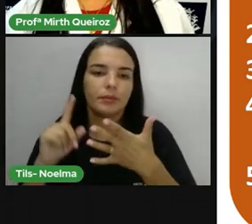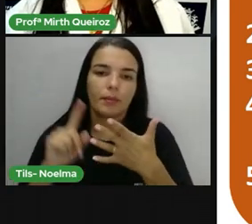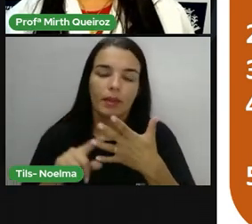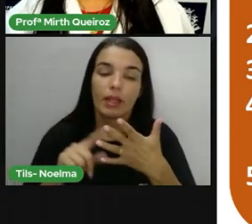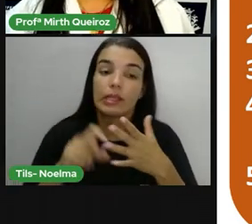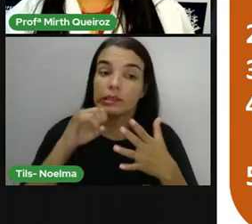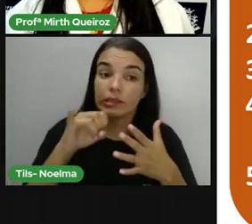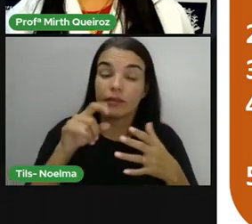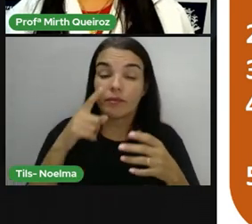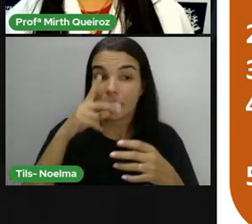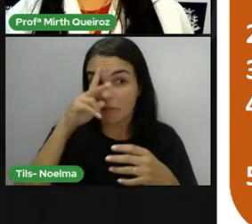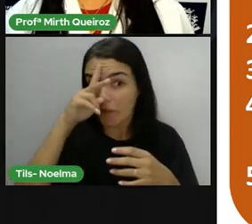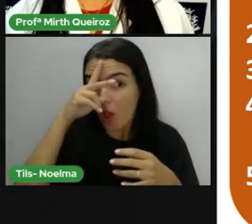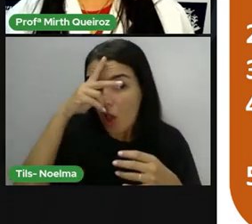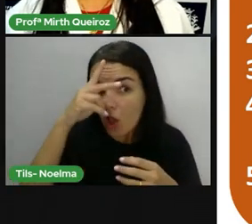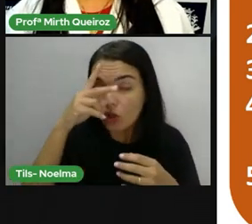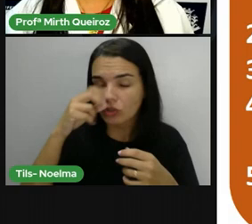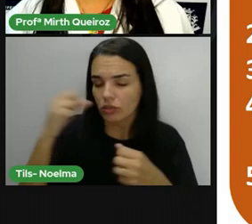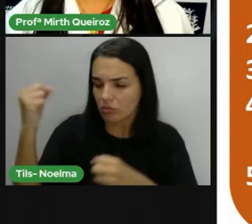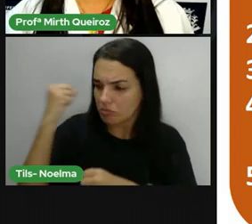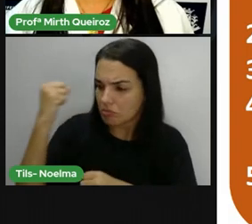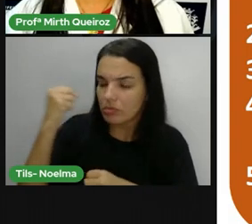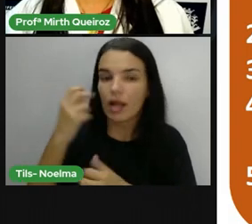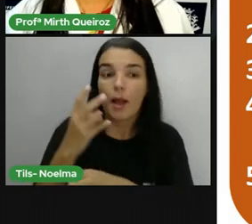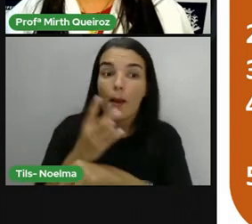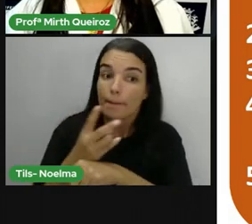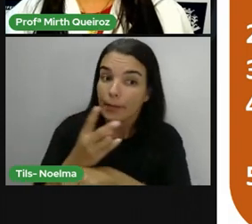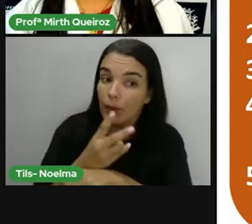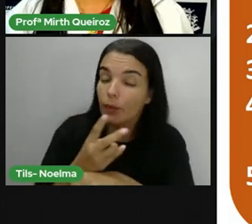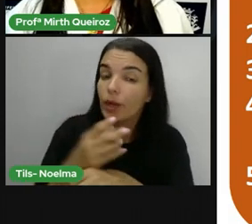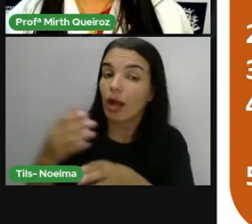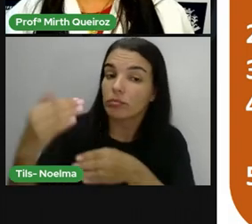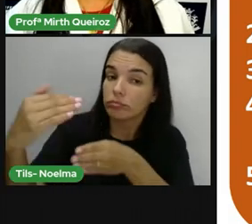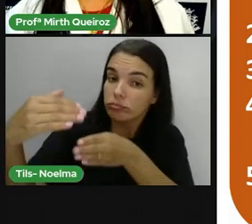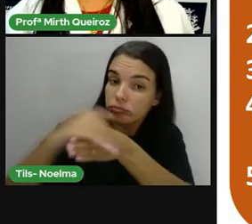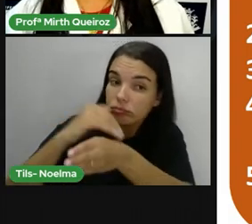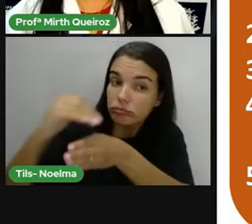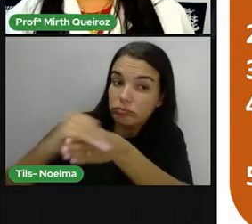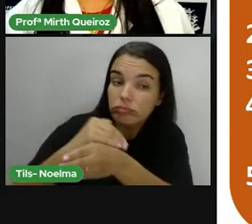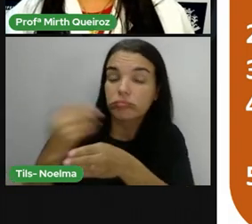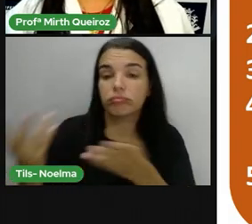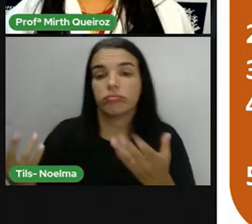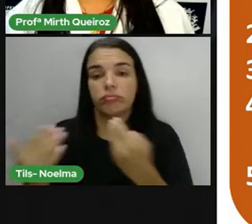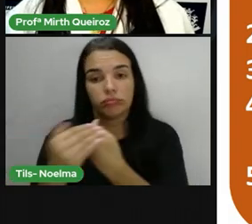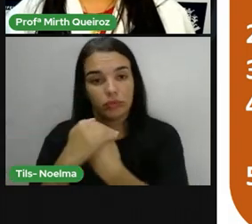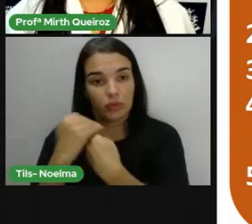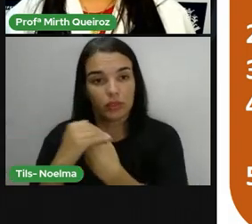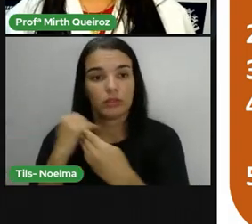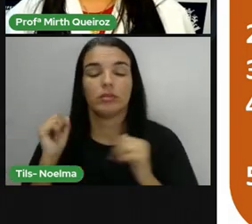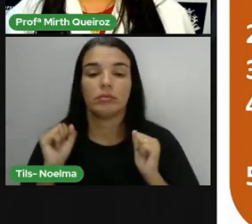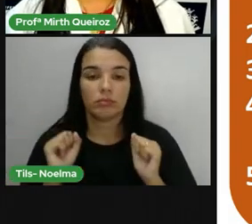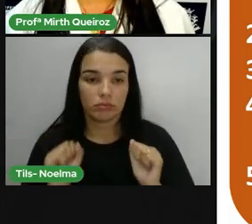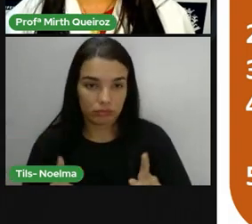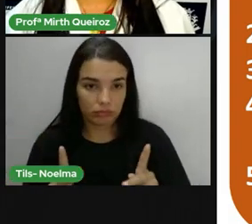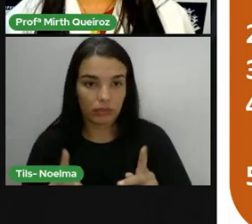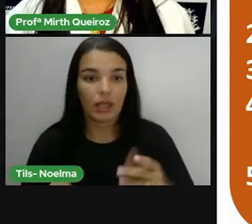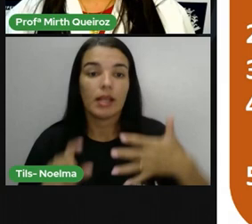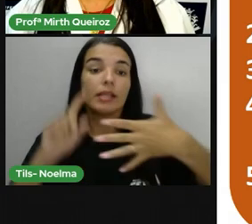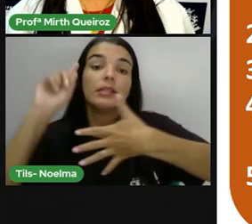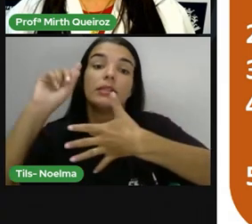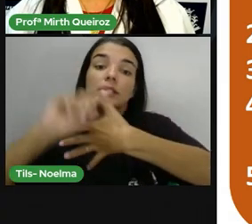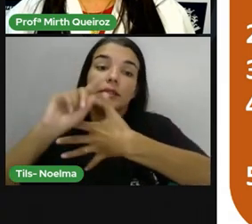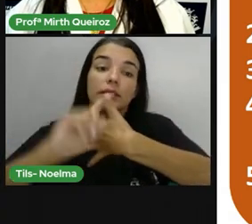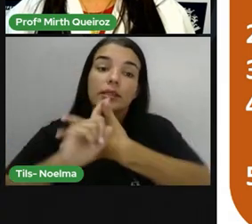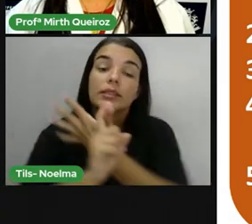forma mais intensiva, né, a gente tem que procurar aí orientações para esse tipo de atividade. E